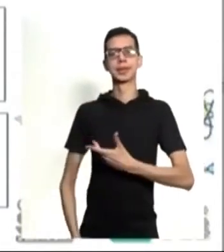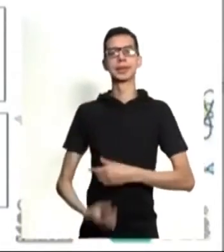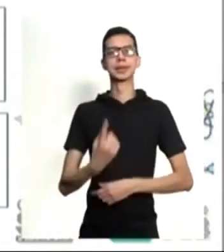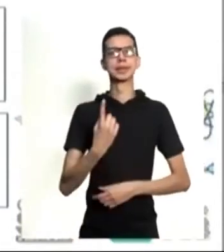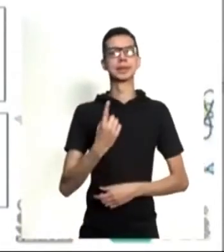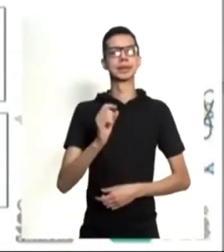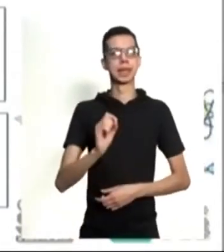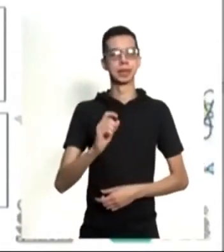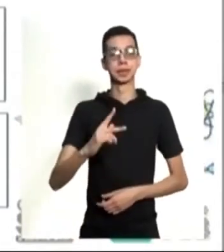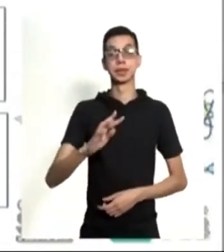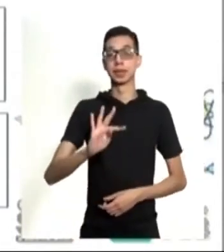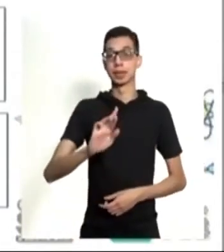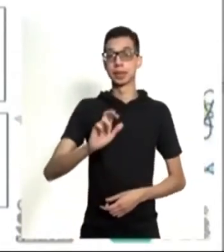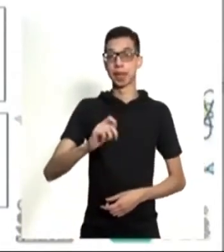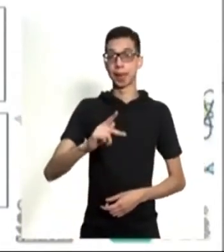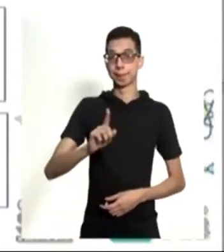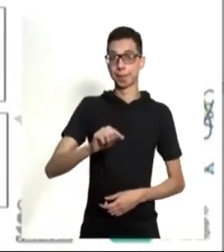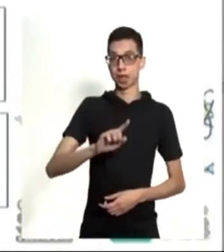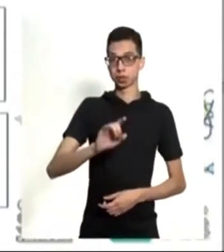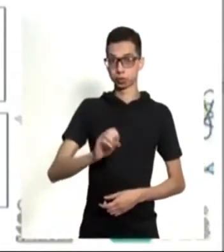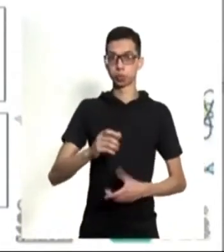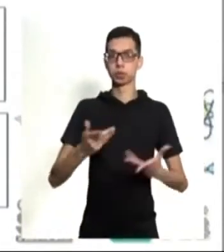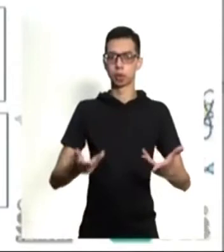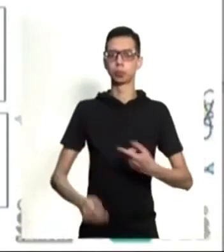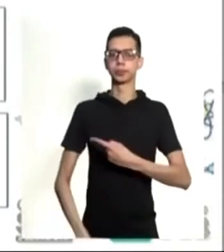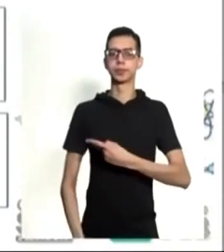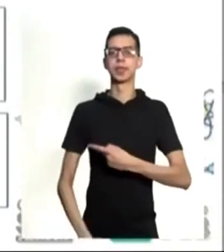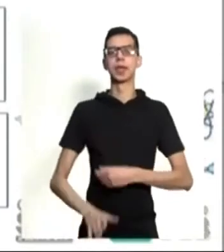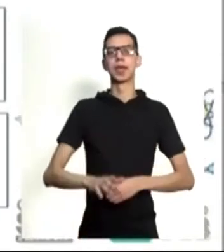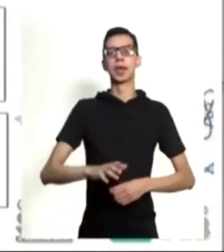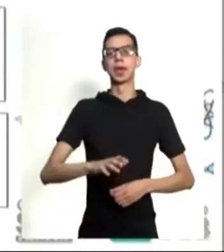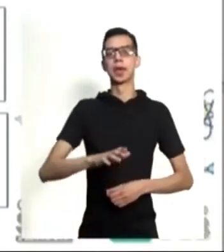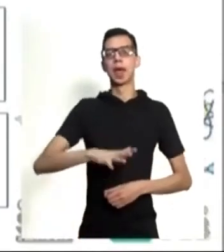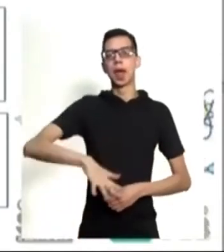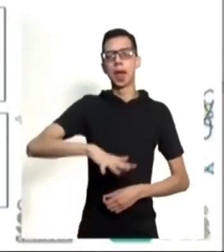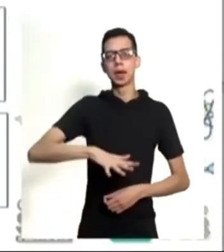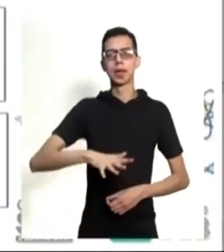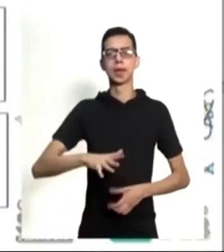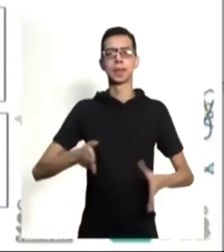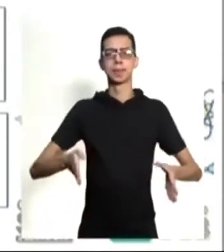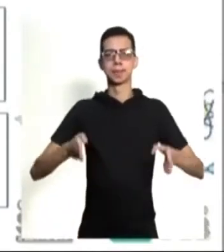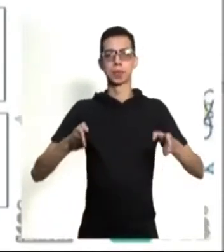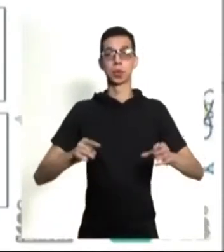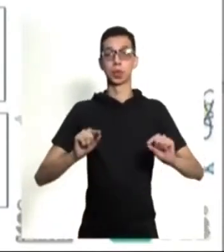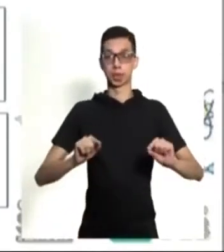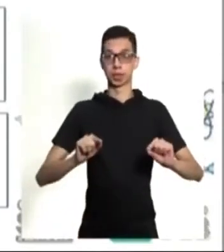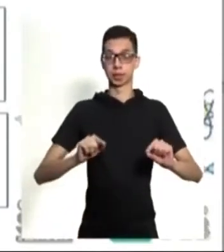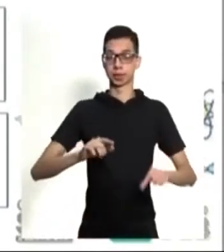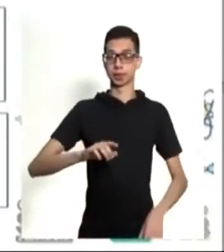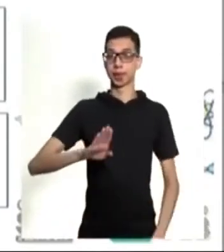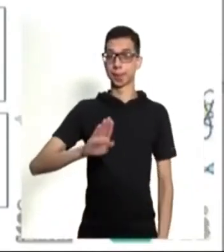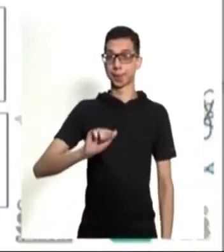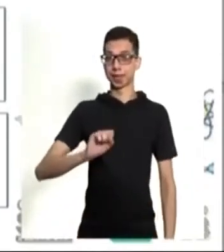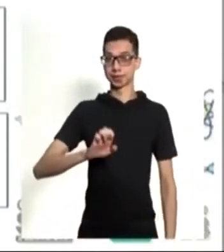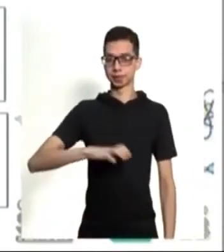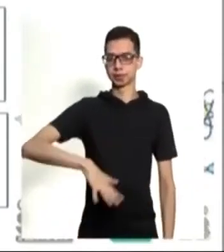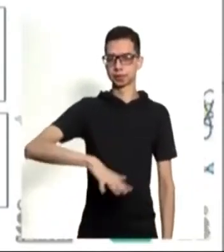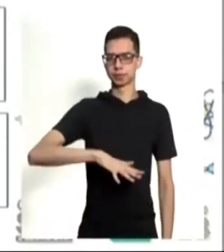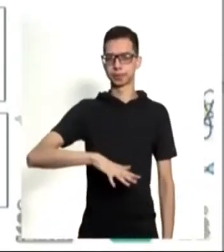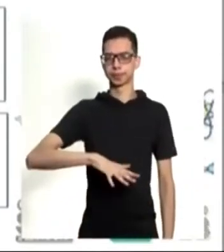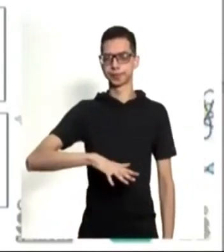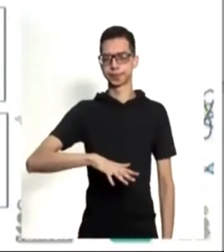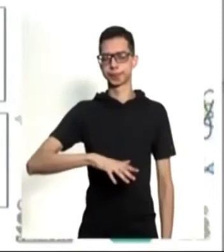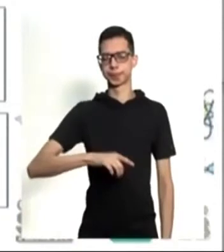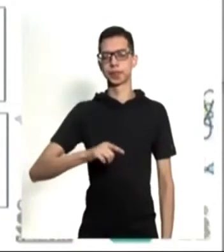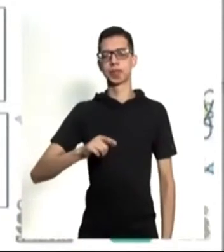do trapézio. Essa é a área da base. Então, a área da base nada mais é do que a área de um trapézio. E vamos recordar? Como é que faz, Fredão,